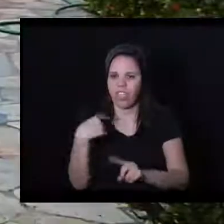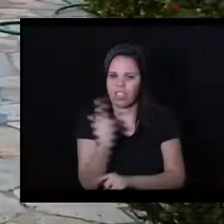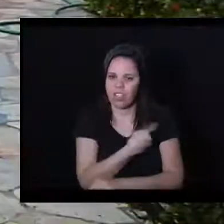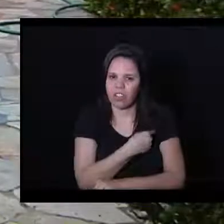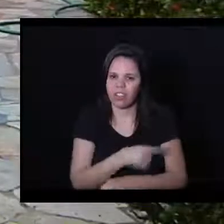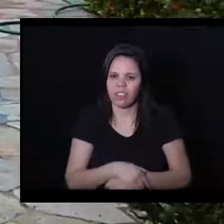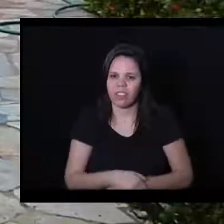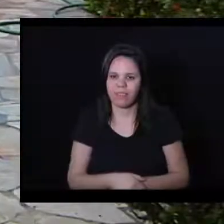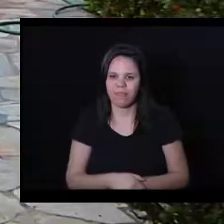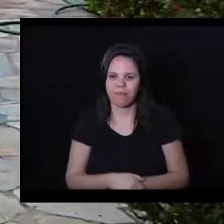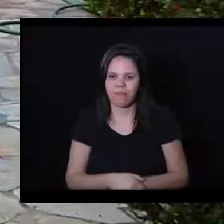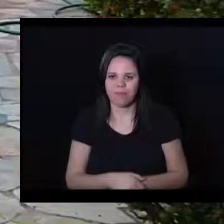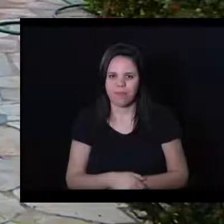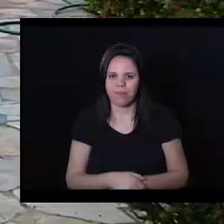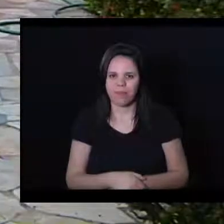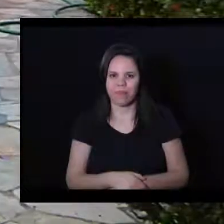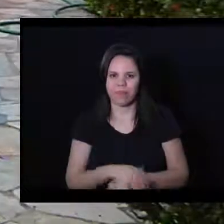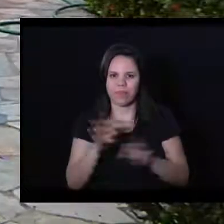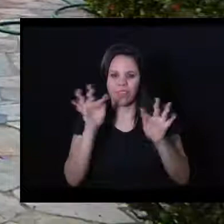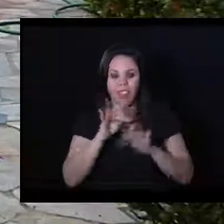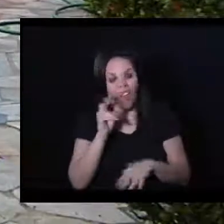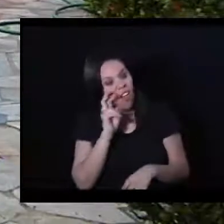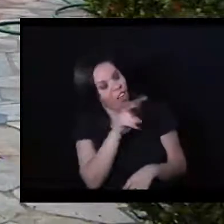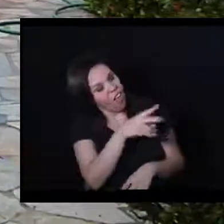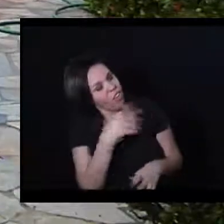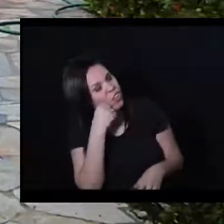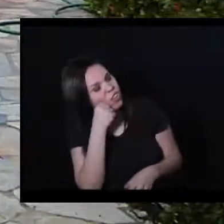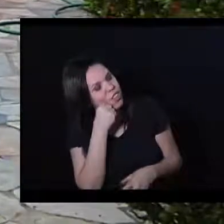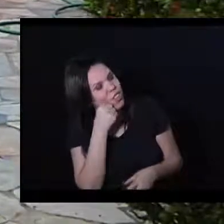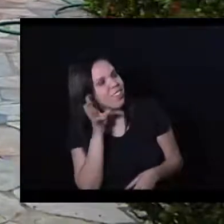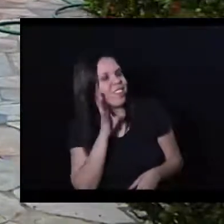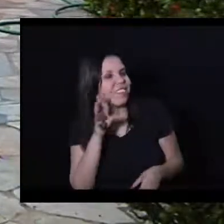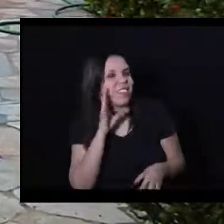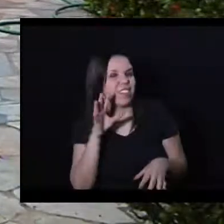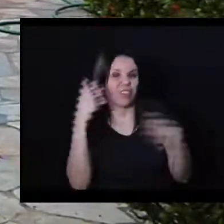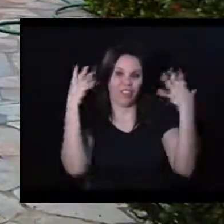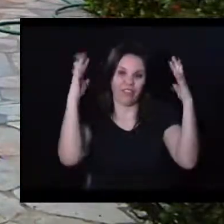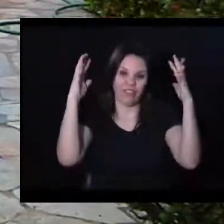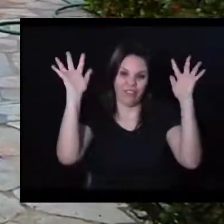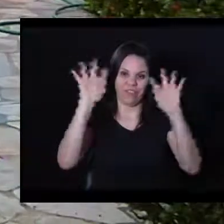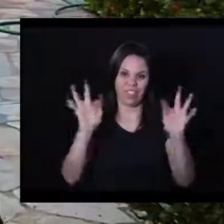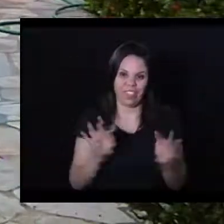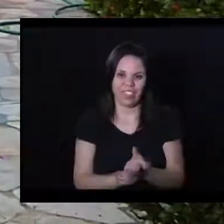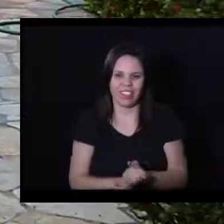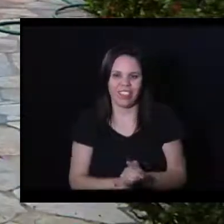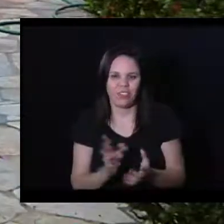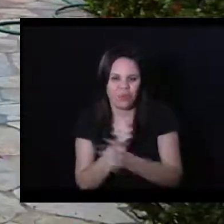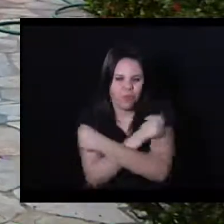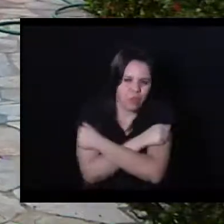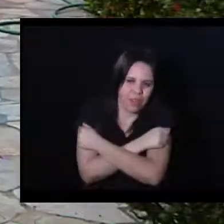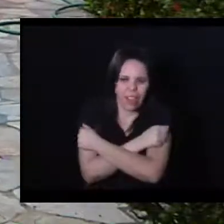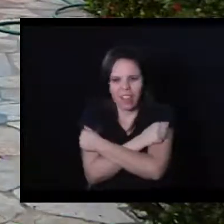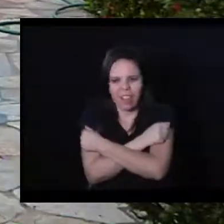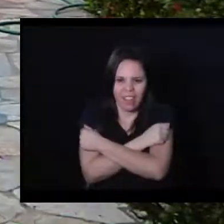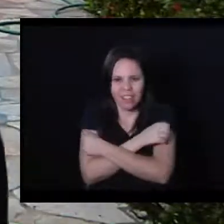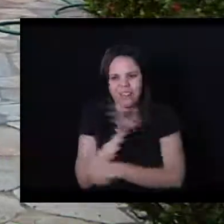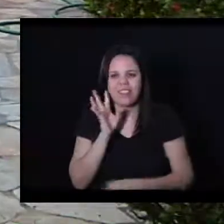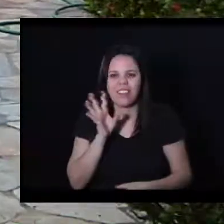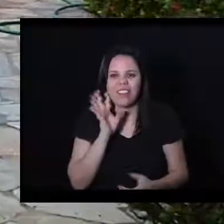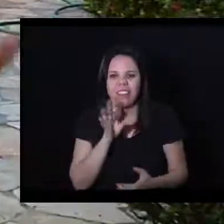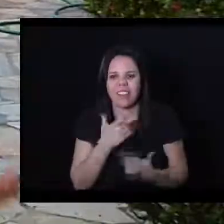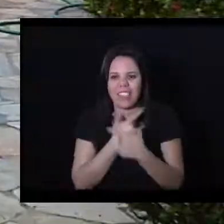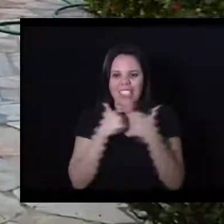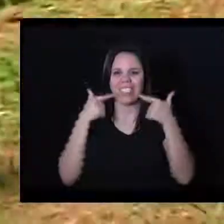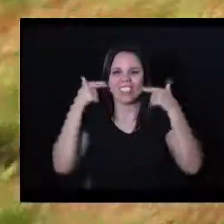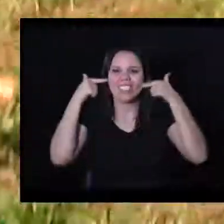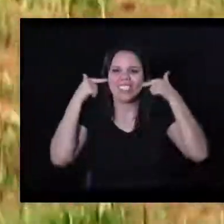êxtase. Olha, fulano foi adotado, fulana ganhou um lar, e todo mundo se abraça, é um negócio muito legal, o sorriso vai